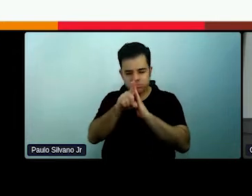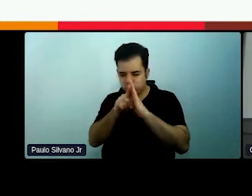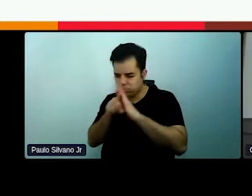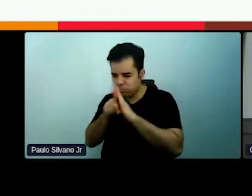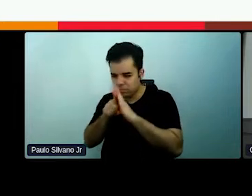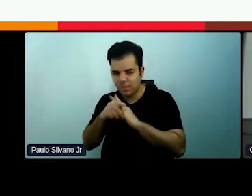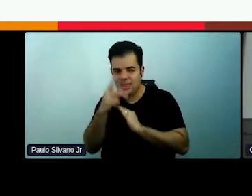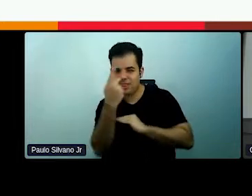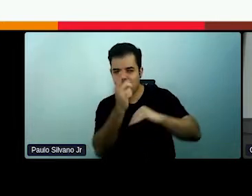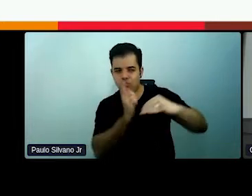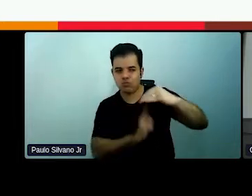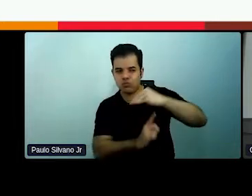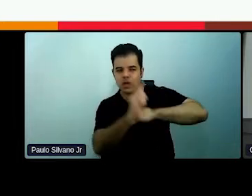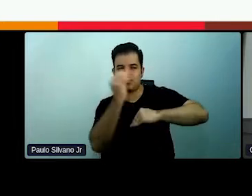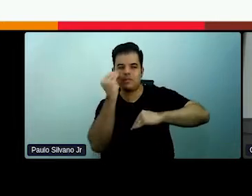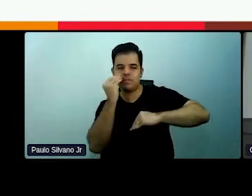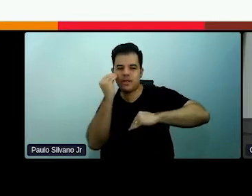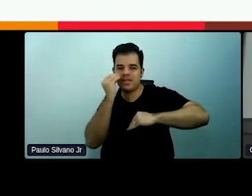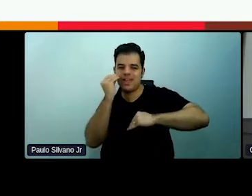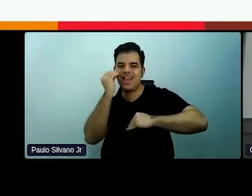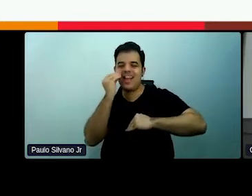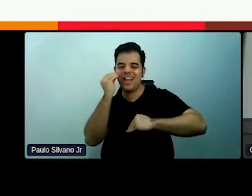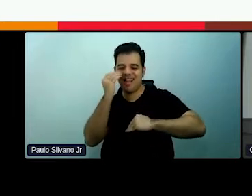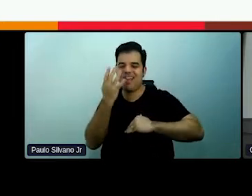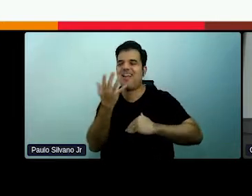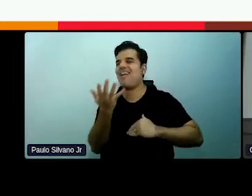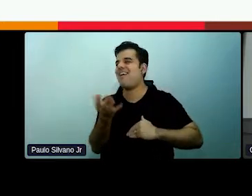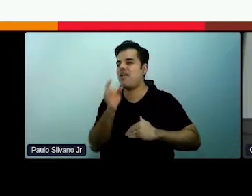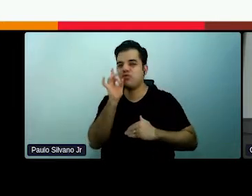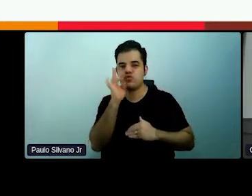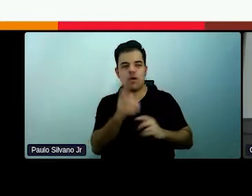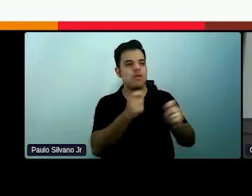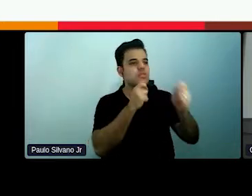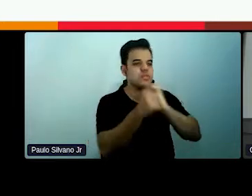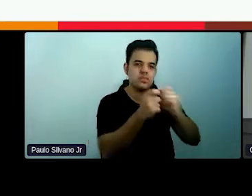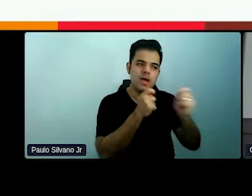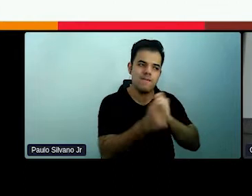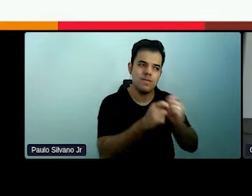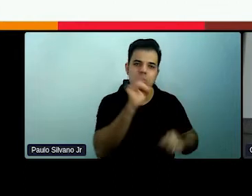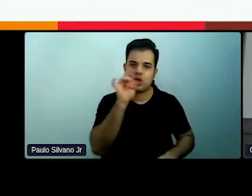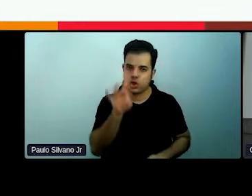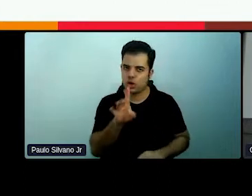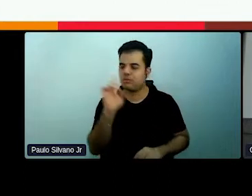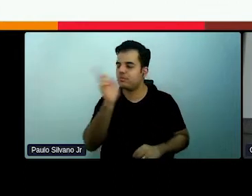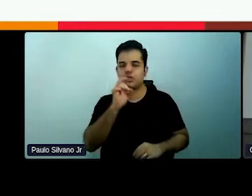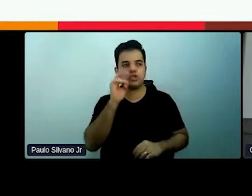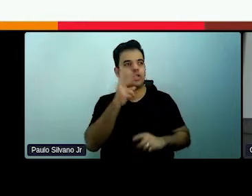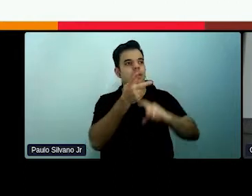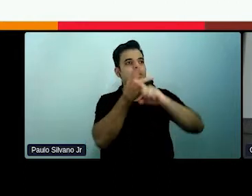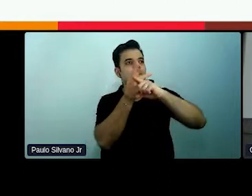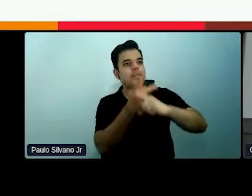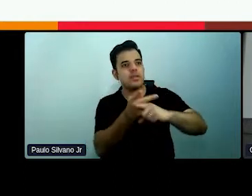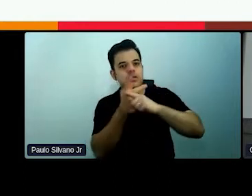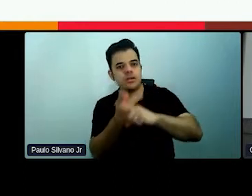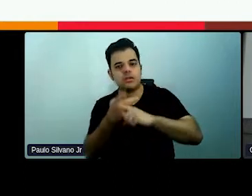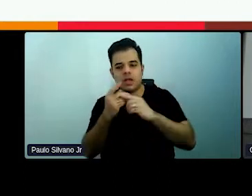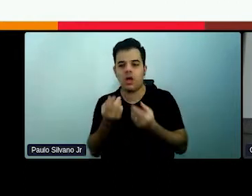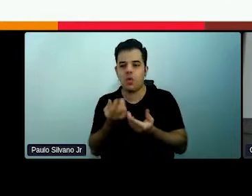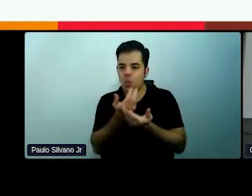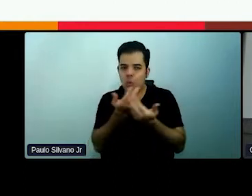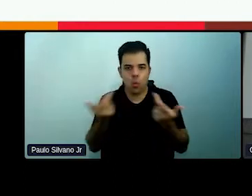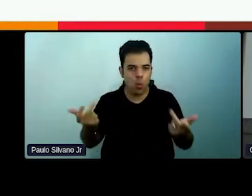do usuário. Então, não é só sobre entrevistas, não é só sobre pesquisa